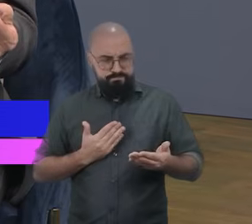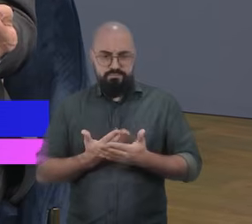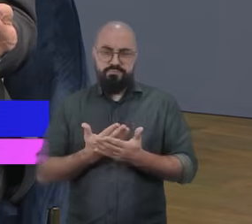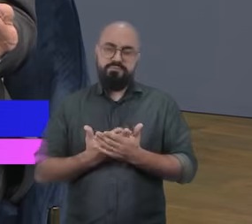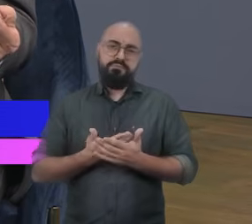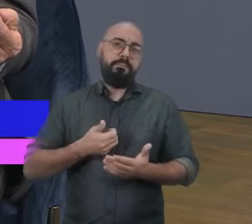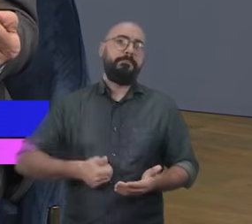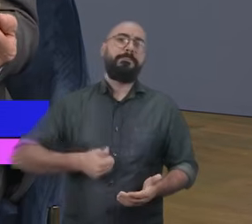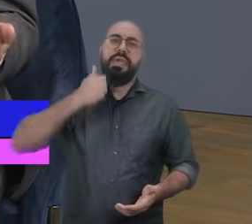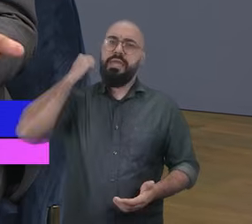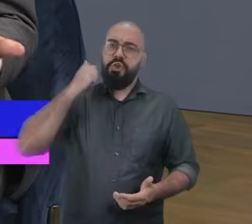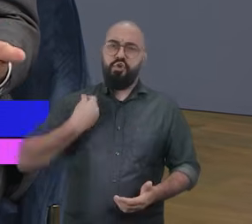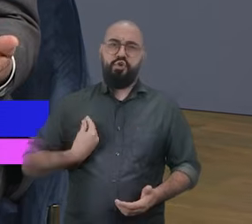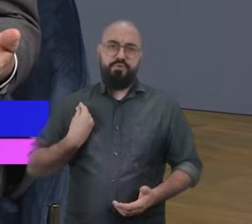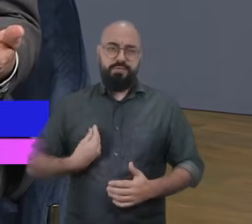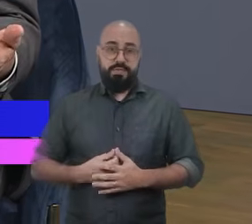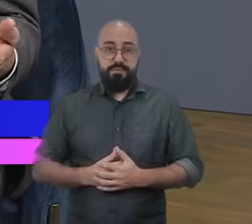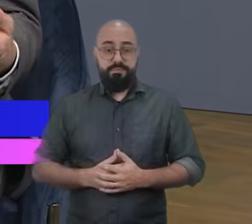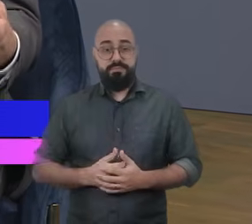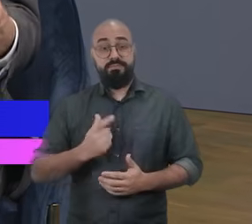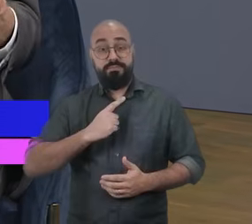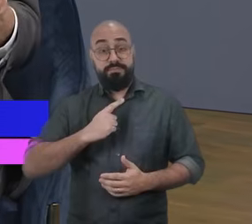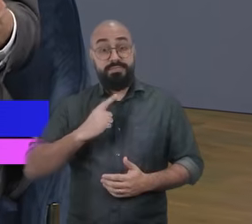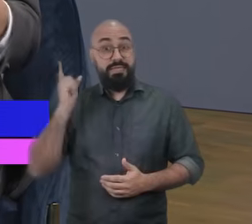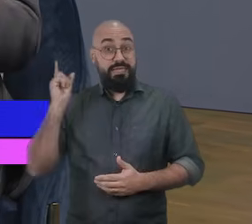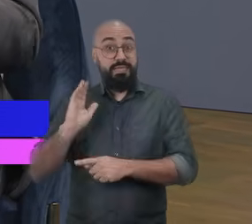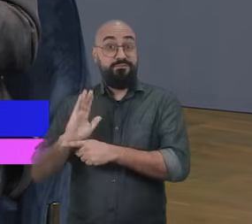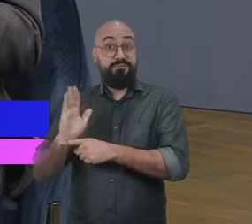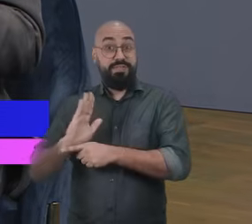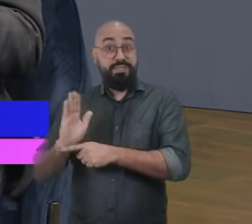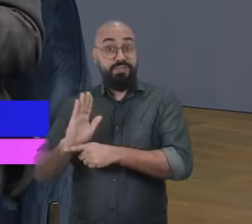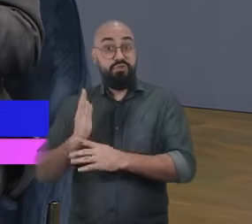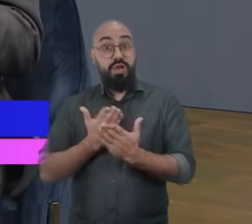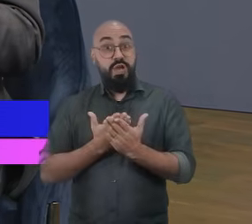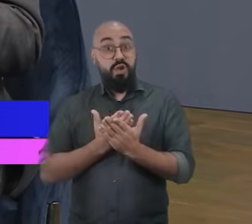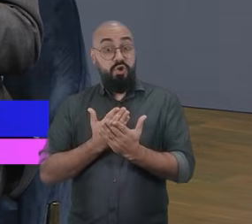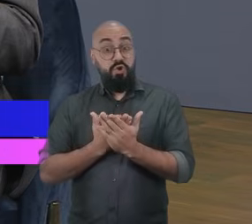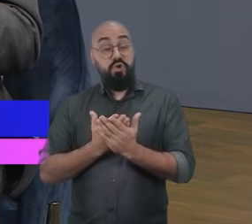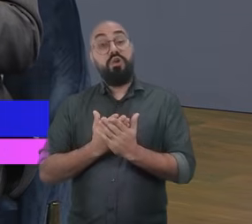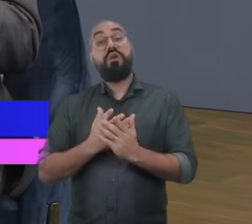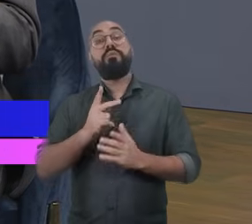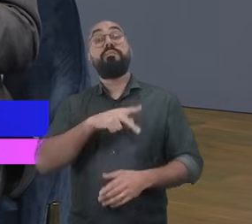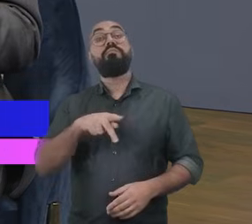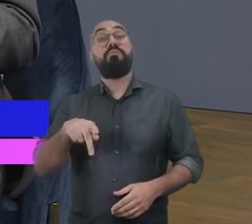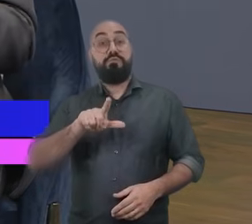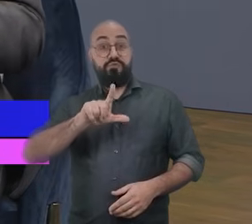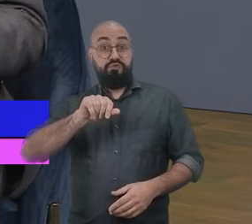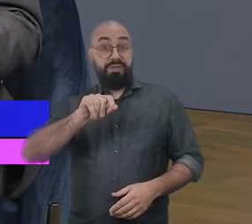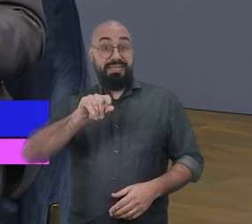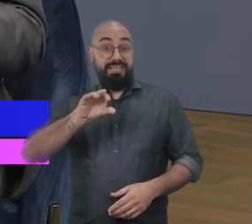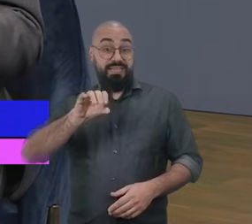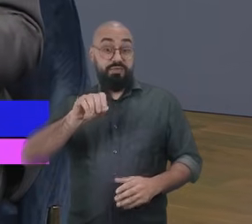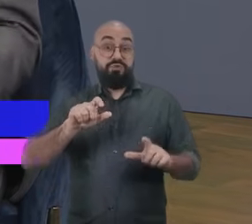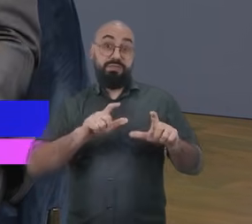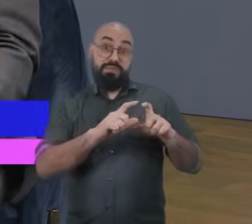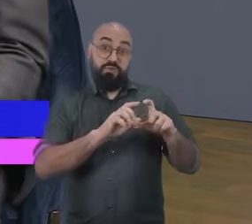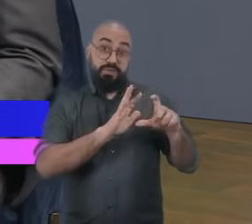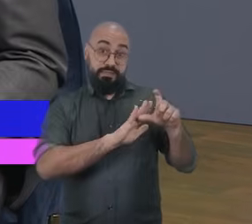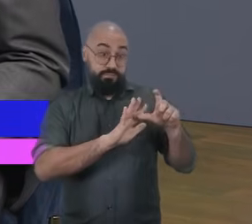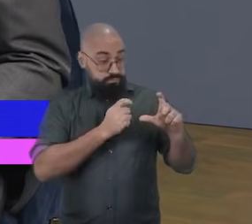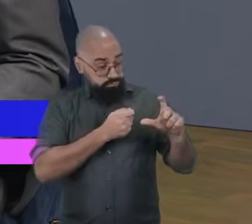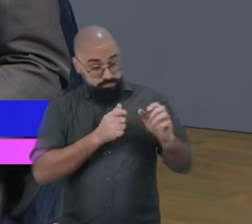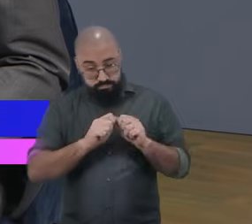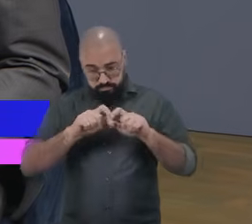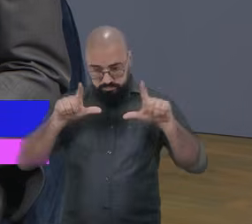jornada espiritual. Você também tem aqui uma videoaula com o professor Leandro ao final de cada lição. Esse material aqui é um